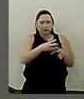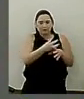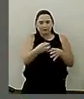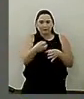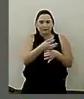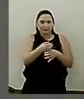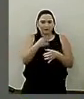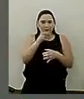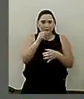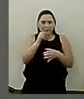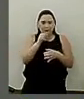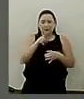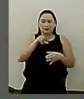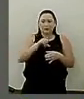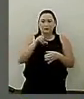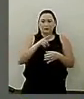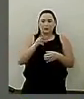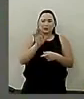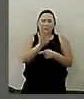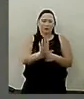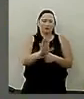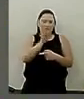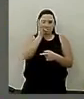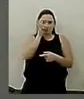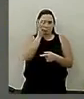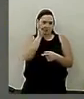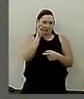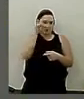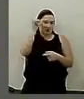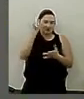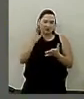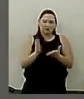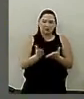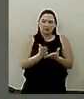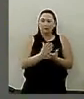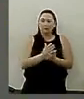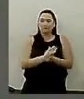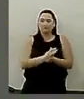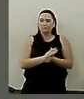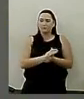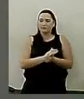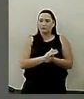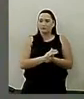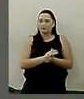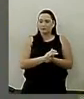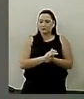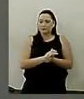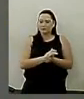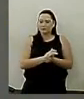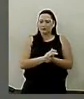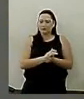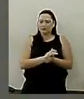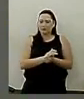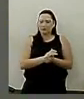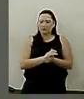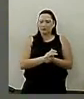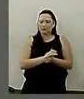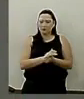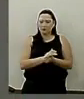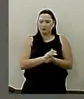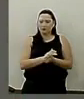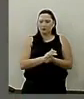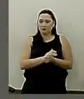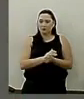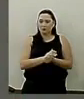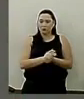quer conhecer os lugares onde Jesus andou. Uma das razões, então, porque esse lago é chamado de mar,